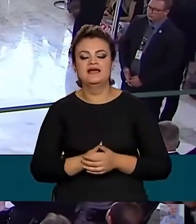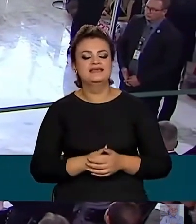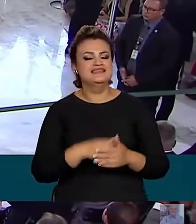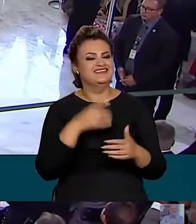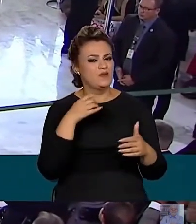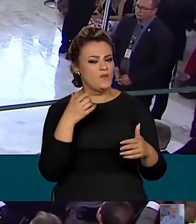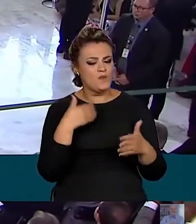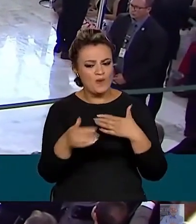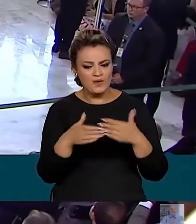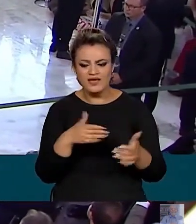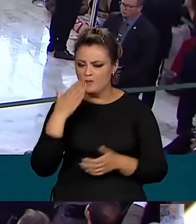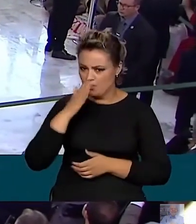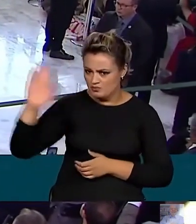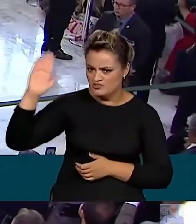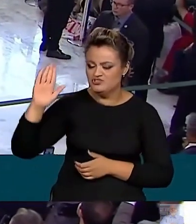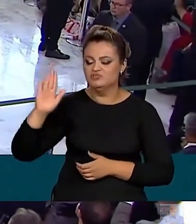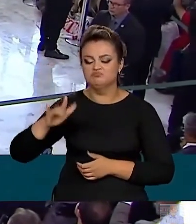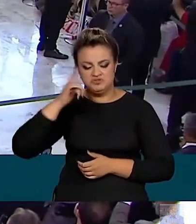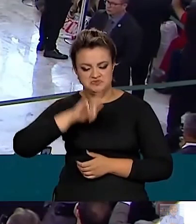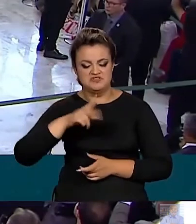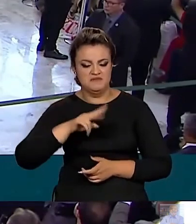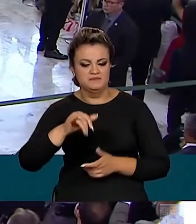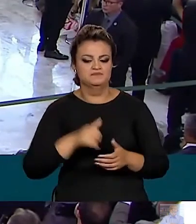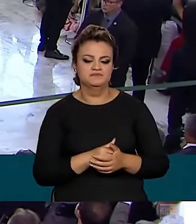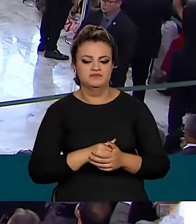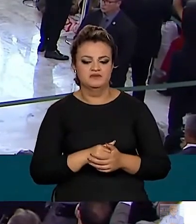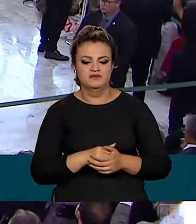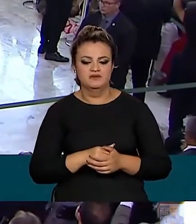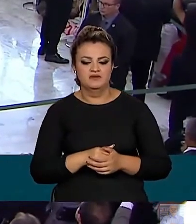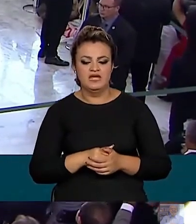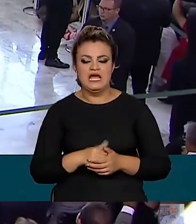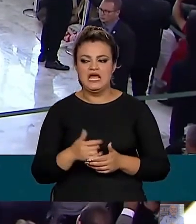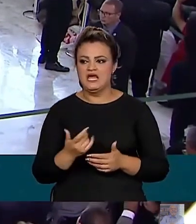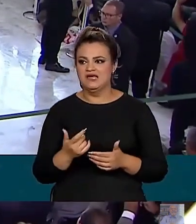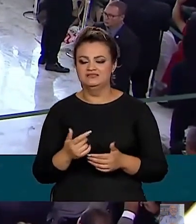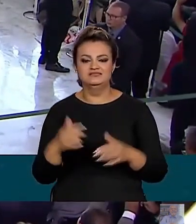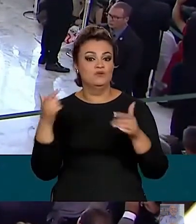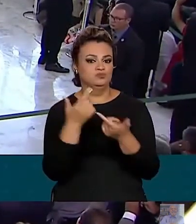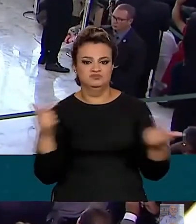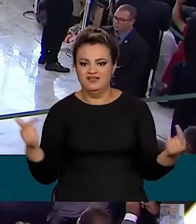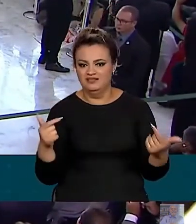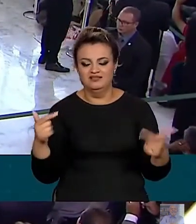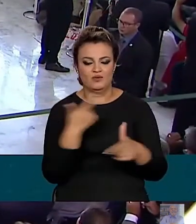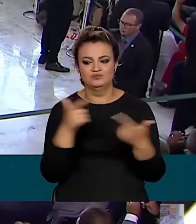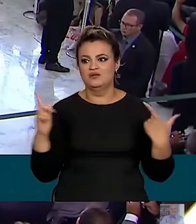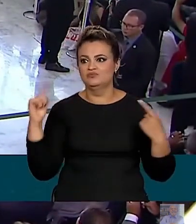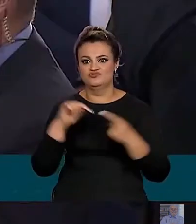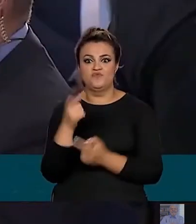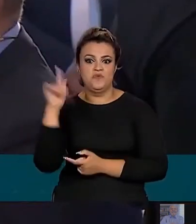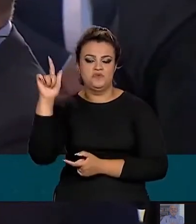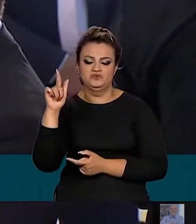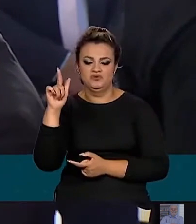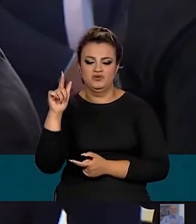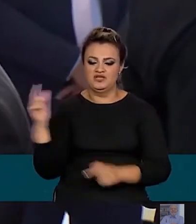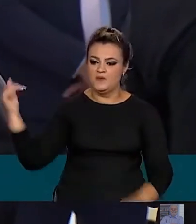cada coisa que eu prometi na minha campanha. Não há, não houve e não haverá outra razão de